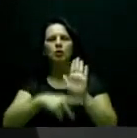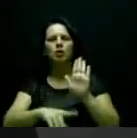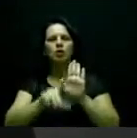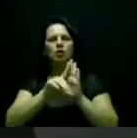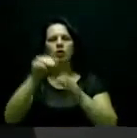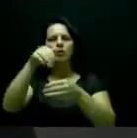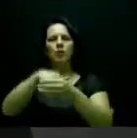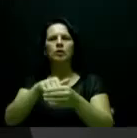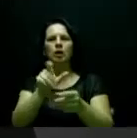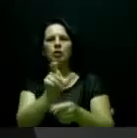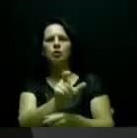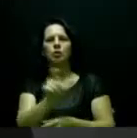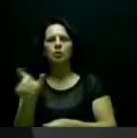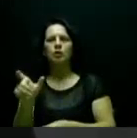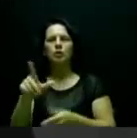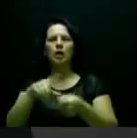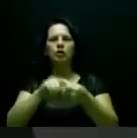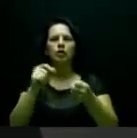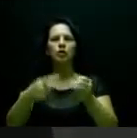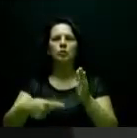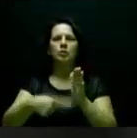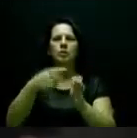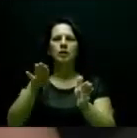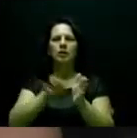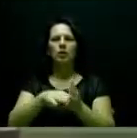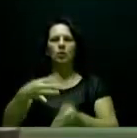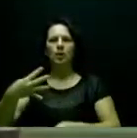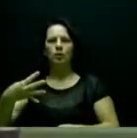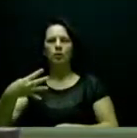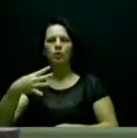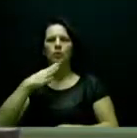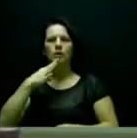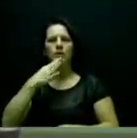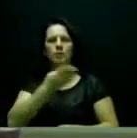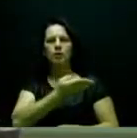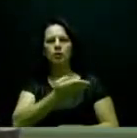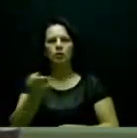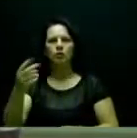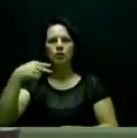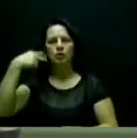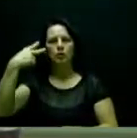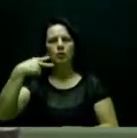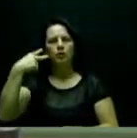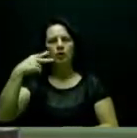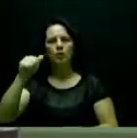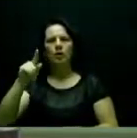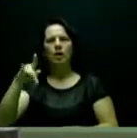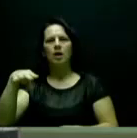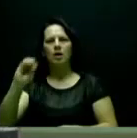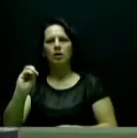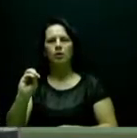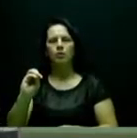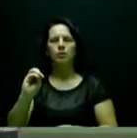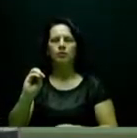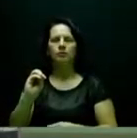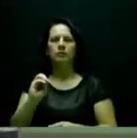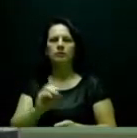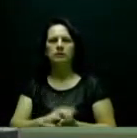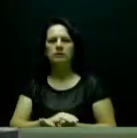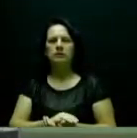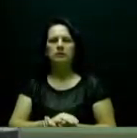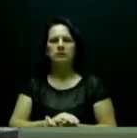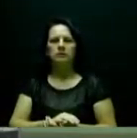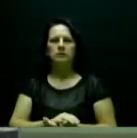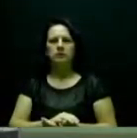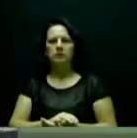de lei seja votado em bloco nos artigos 1º ao 4º. Submeto ao plenário a questão de ordem do vereador Adeildo Eleodoro